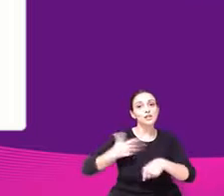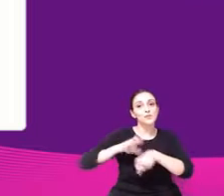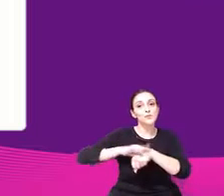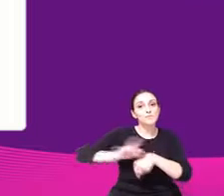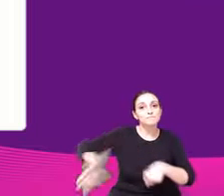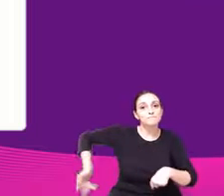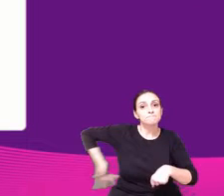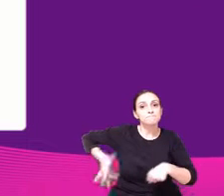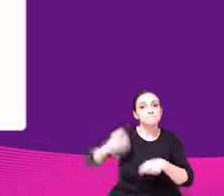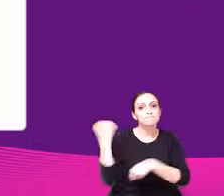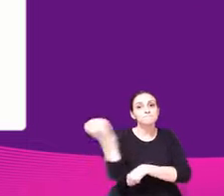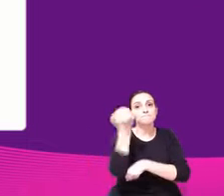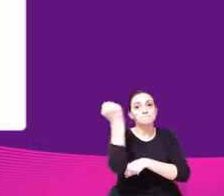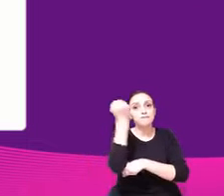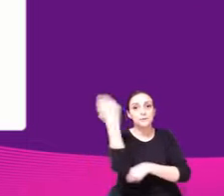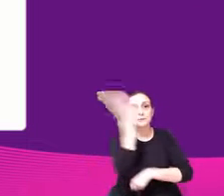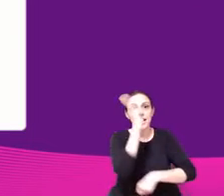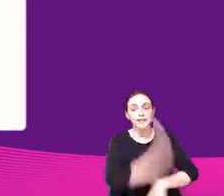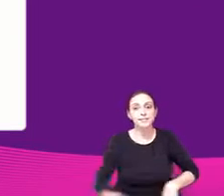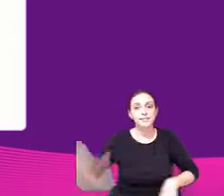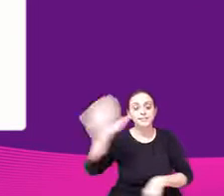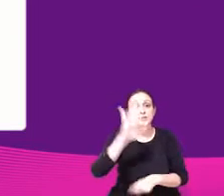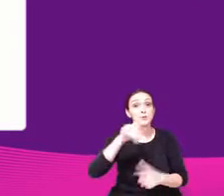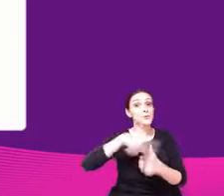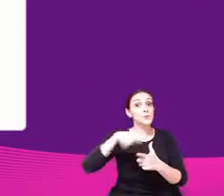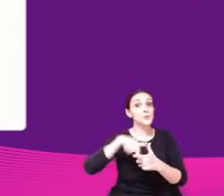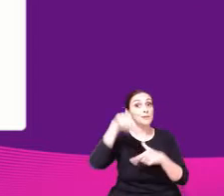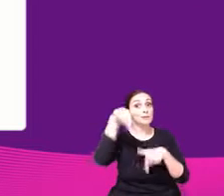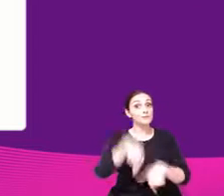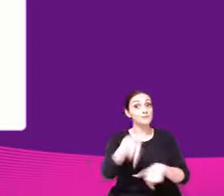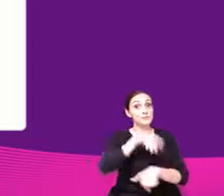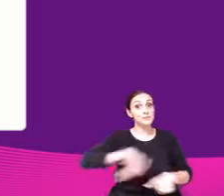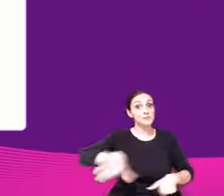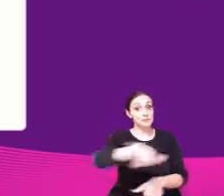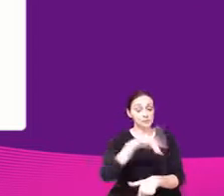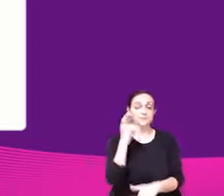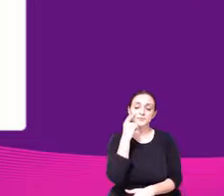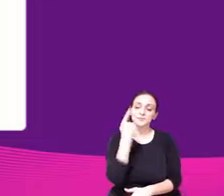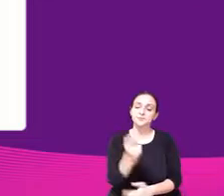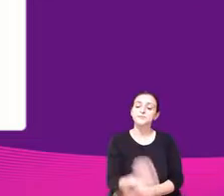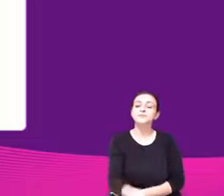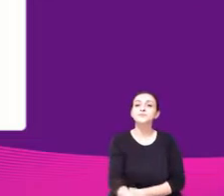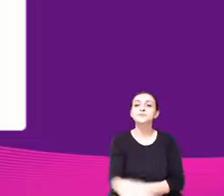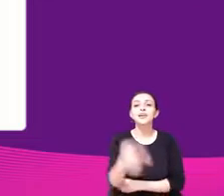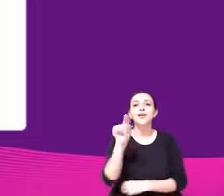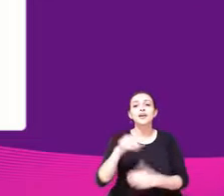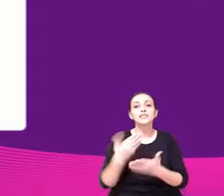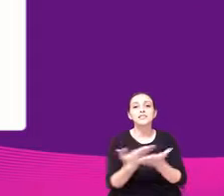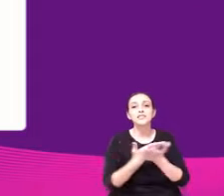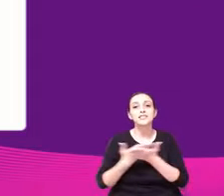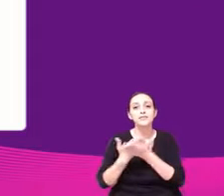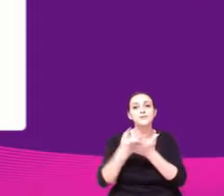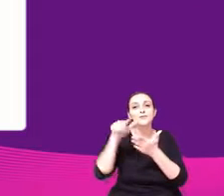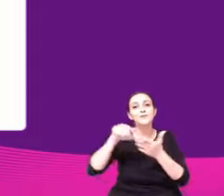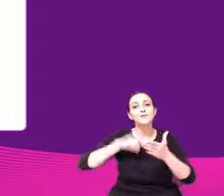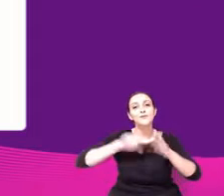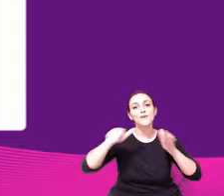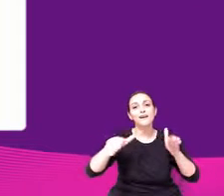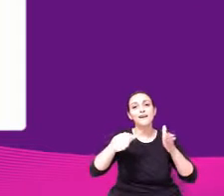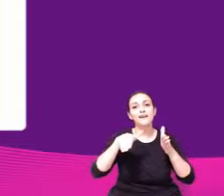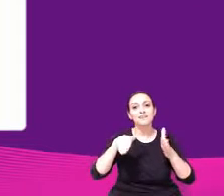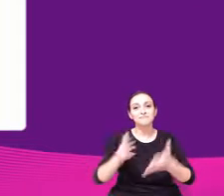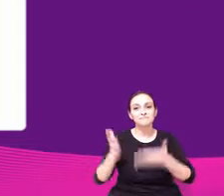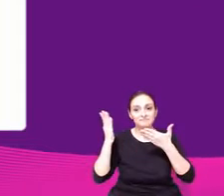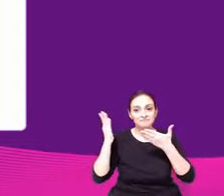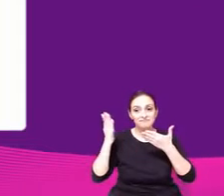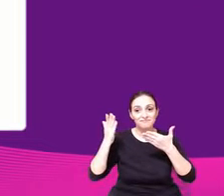que permite a gente ter uma ideia do tamanho do problema no nosso ambiente, né? Que é o estudo ELSA, que fez a